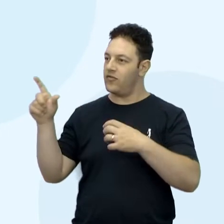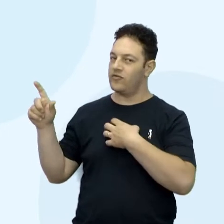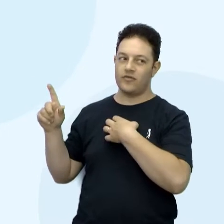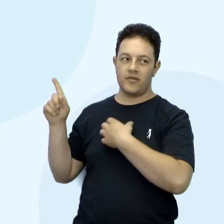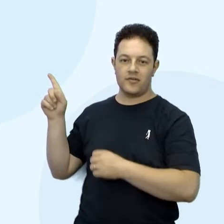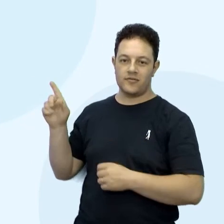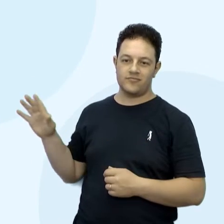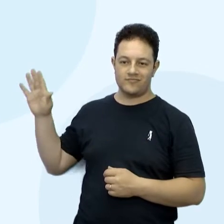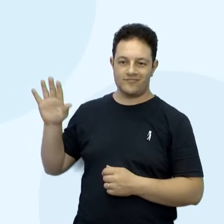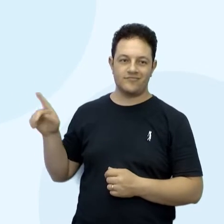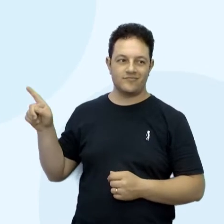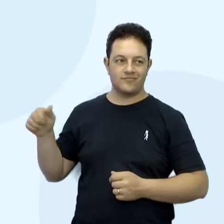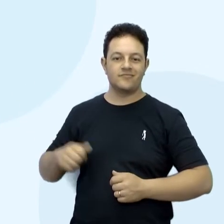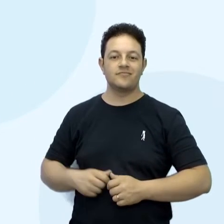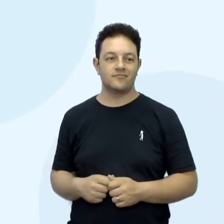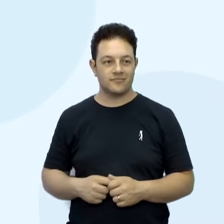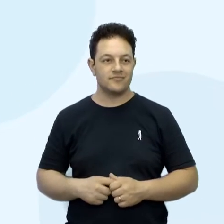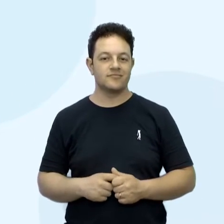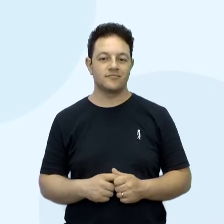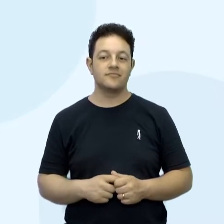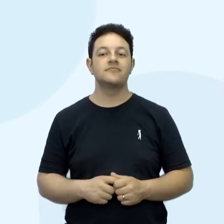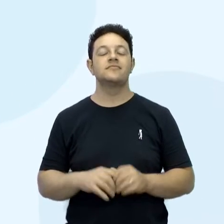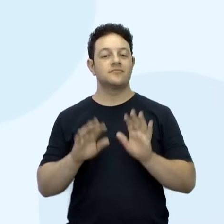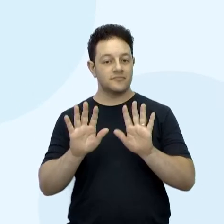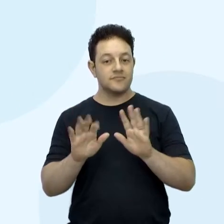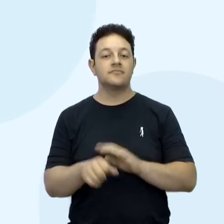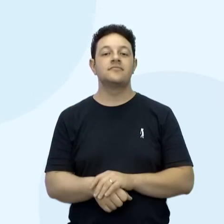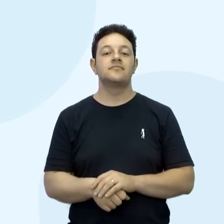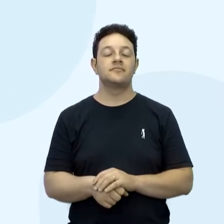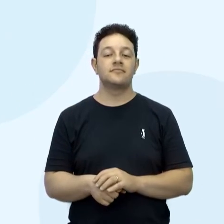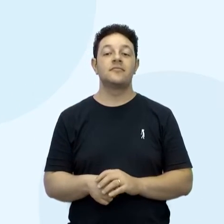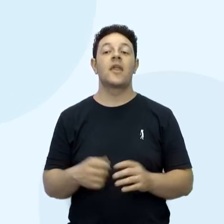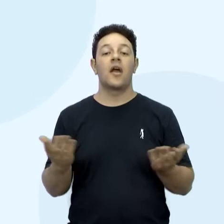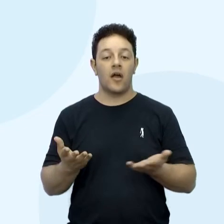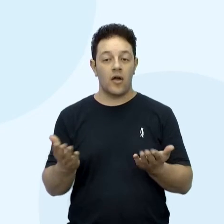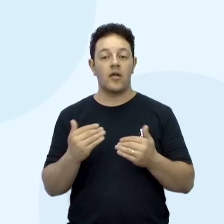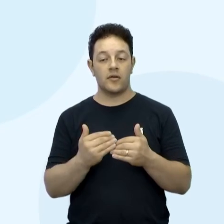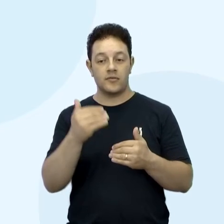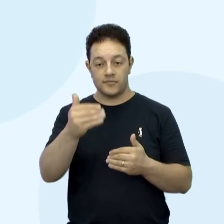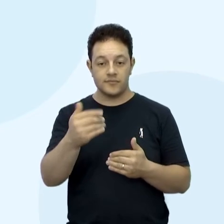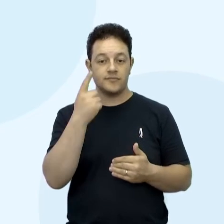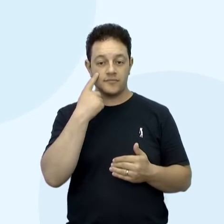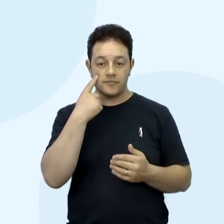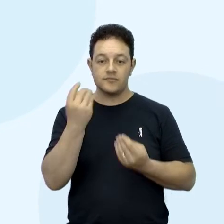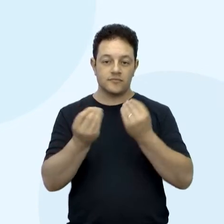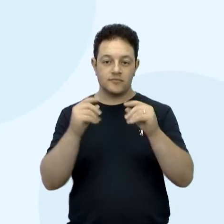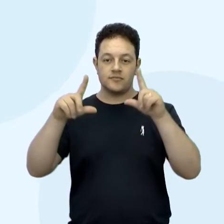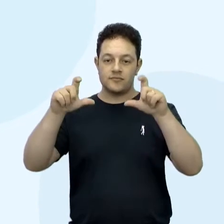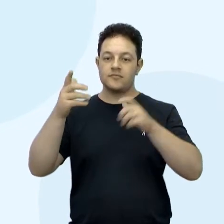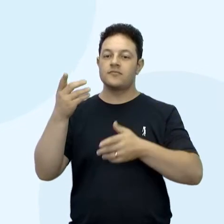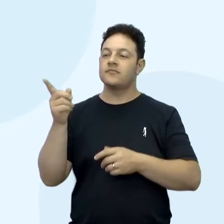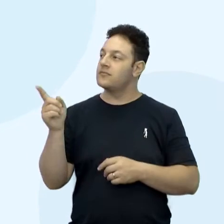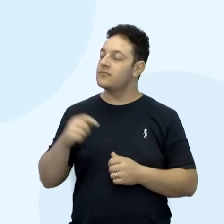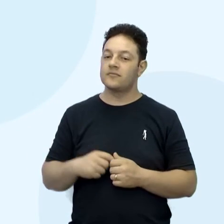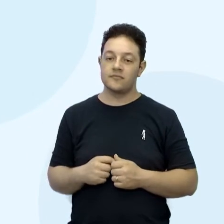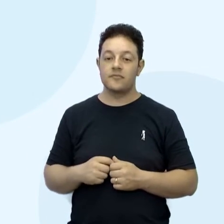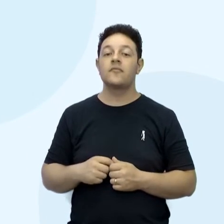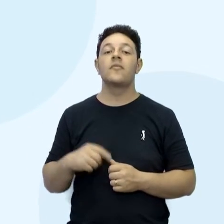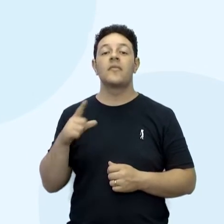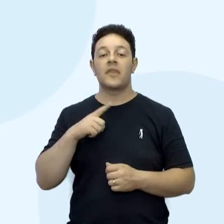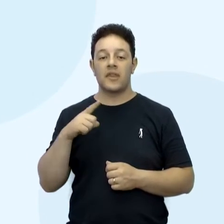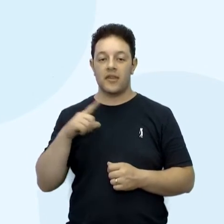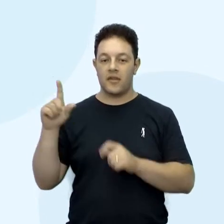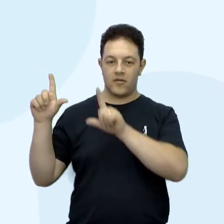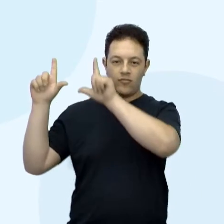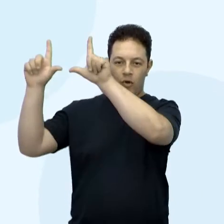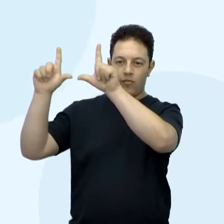maneira, tá? Bem, vamos avançar um pouquinho aqui na nossa telinha. Aqui nós temos os